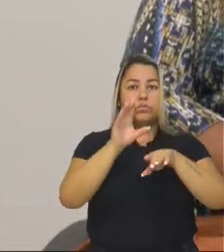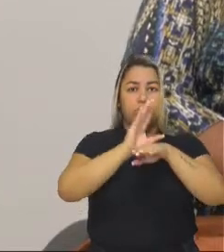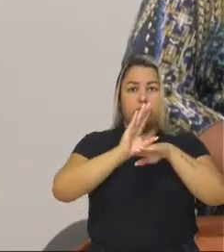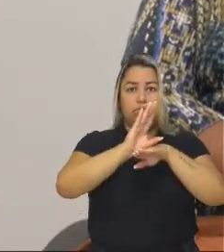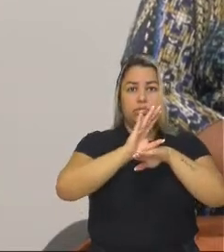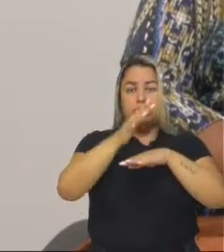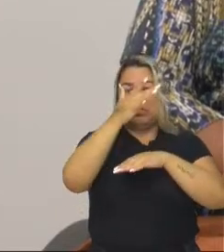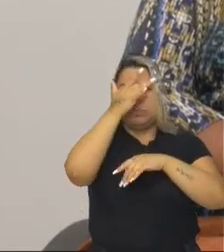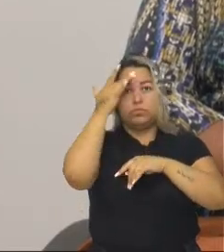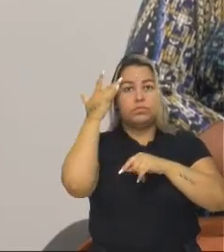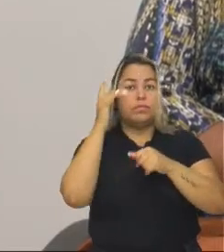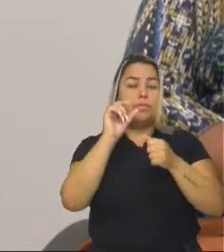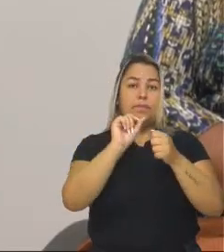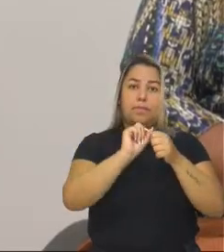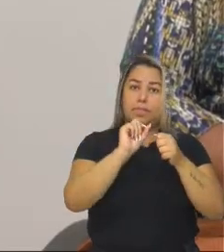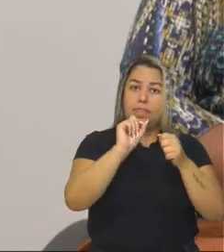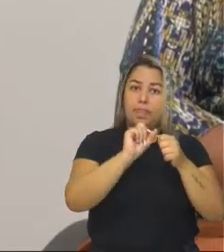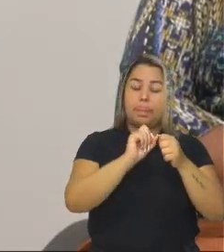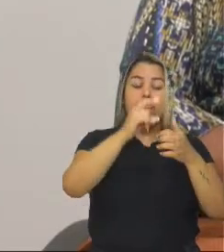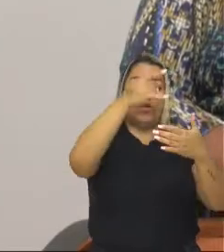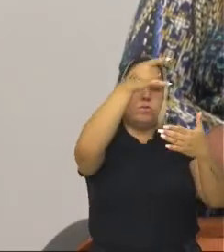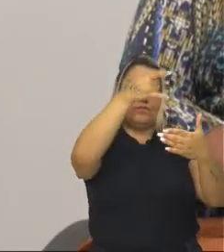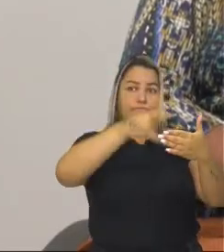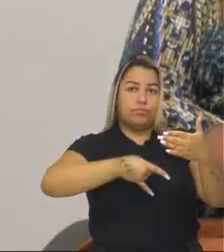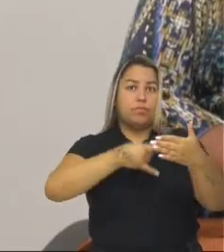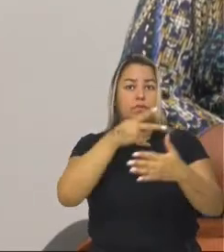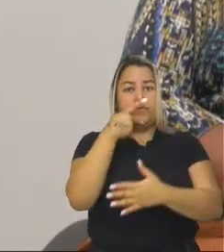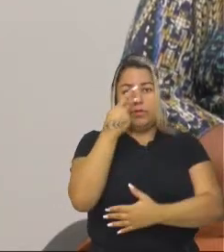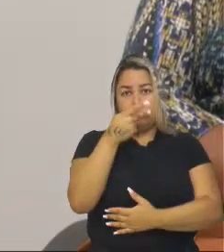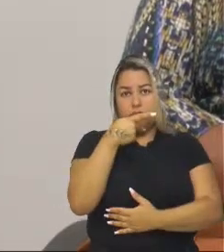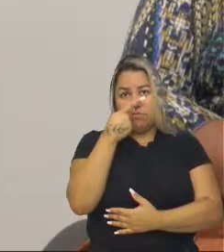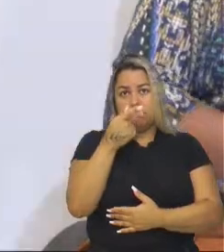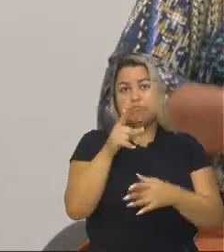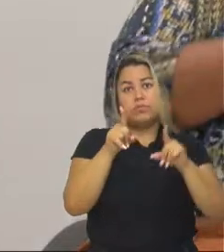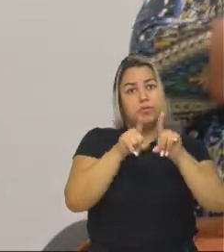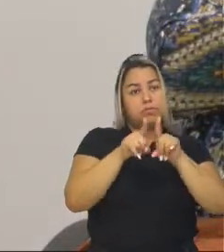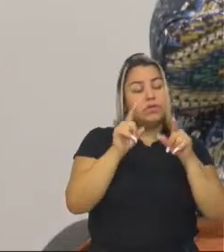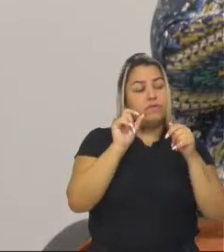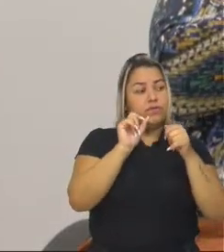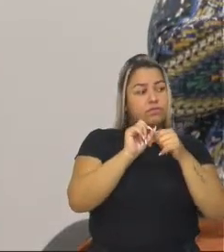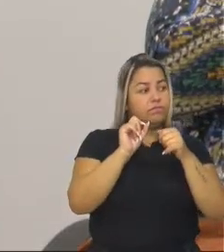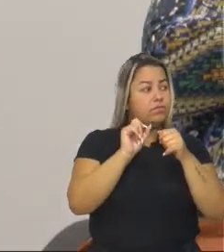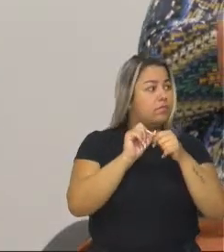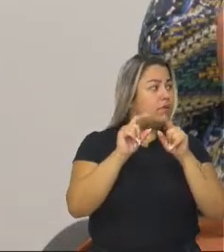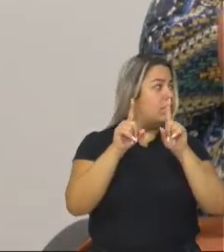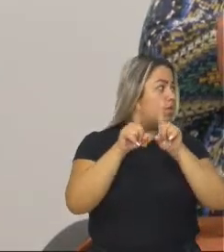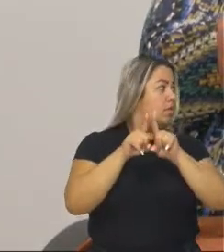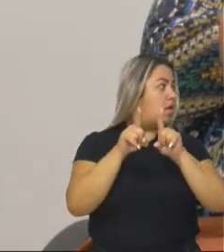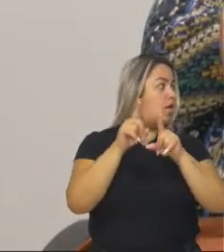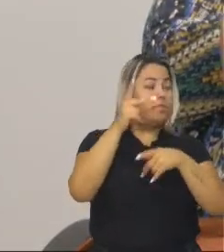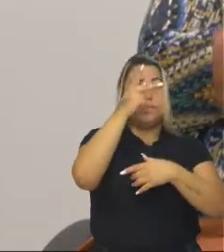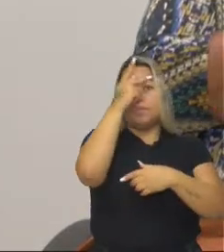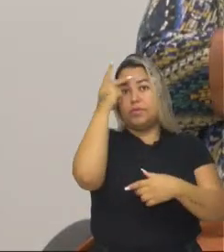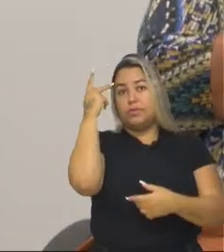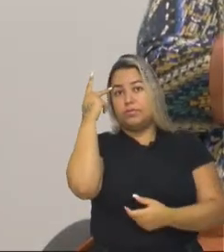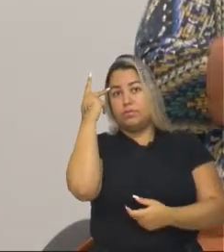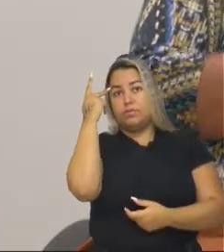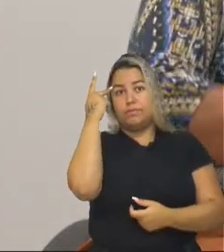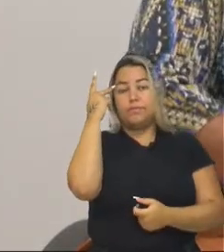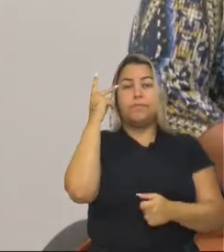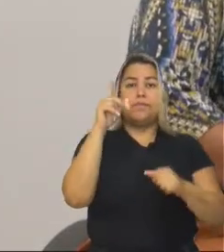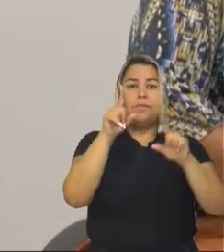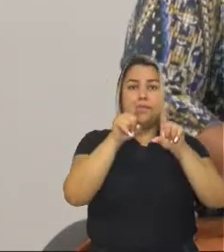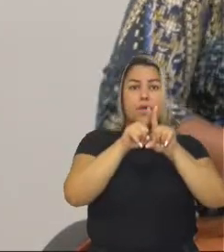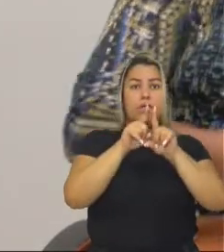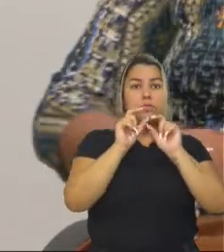gente produz aquele documento que o Pedro comentou, a gente produziu não necessariamente enquanto pessoas externas que vêm